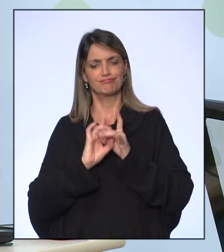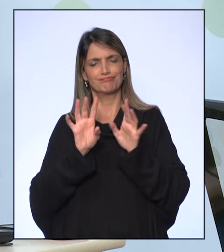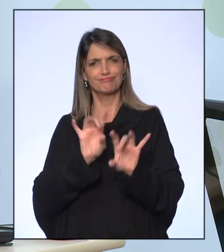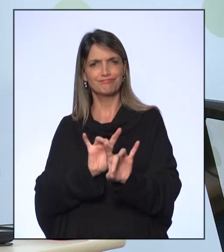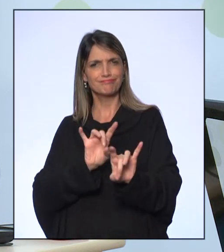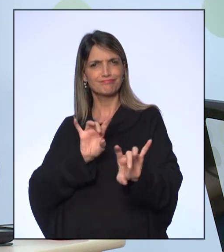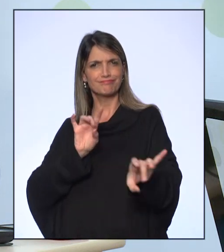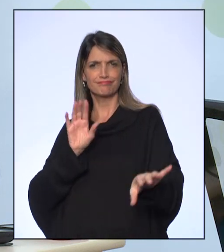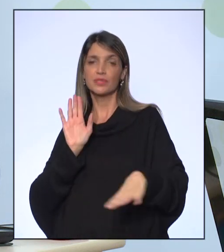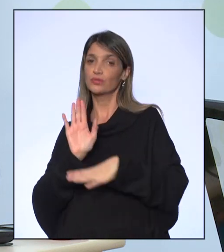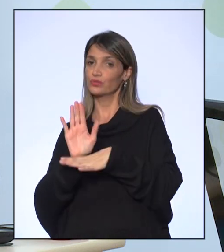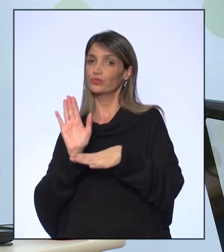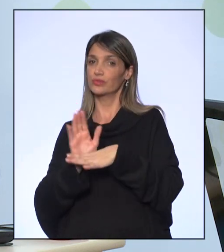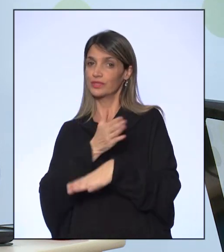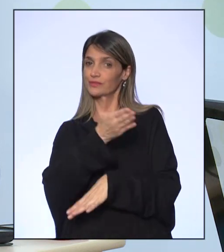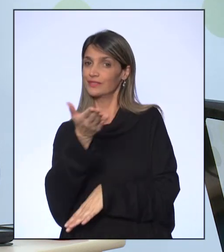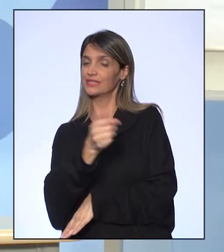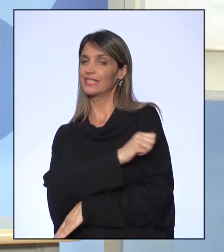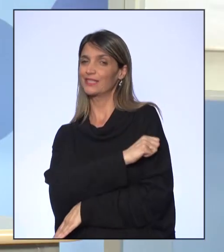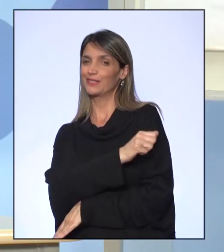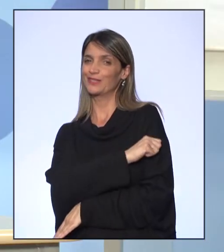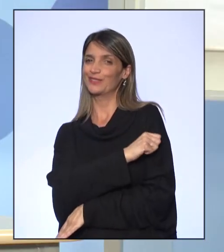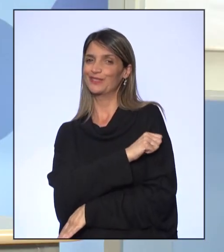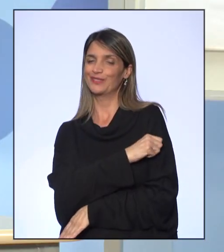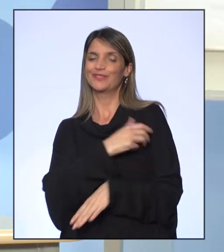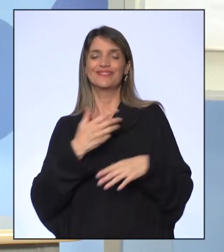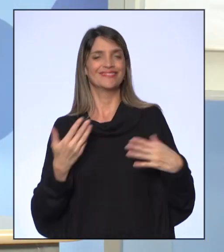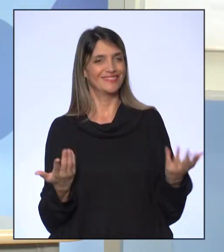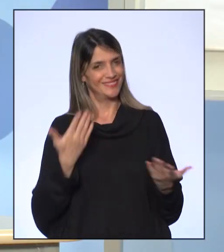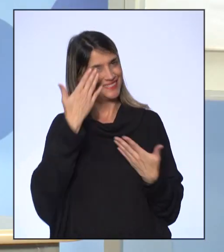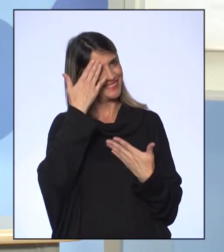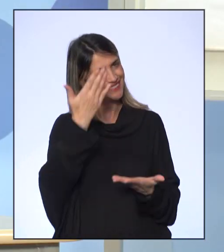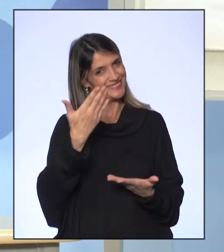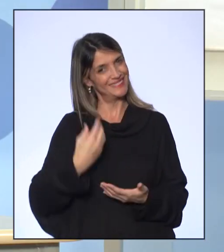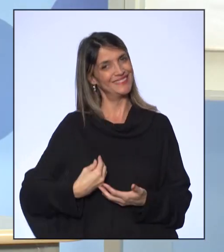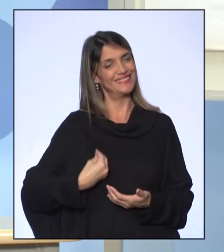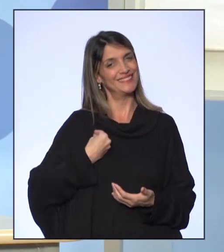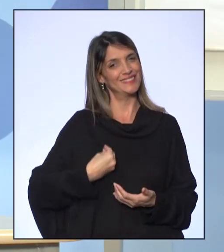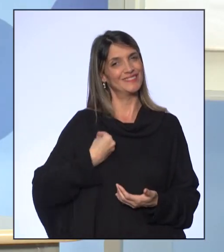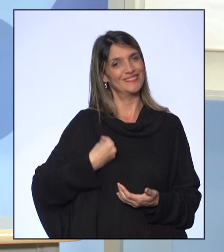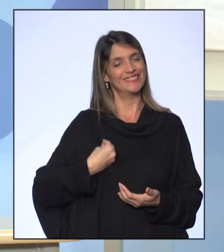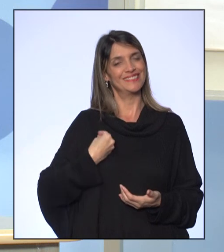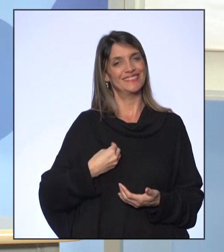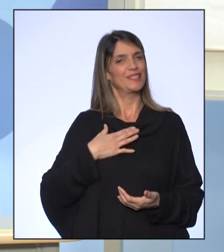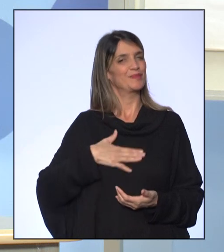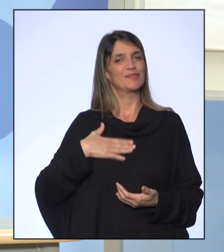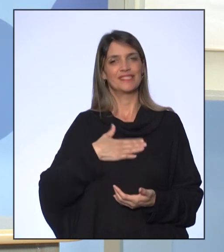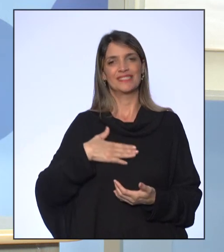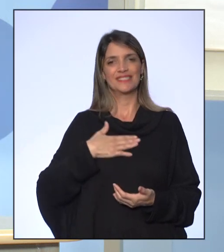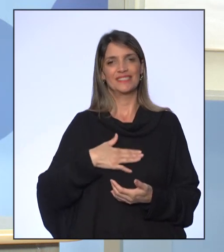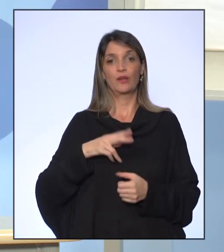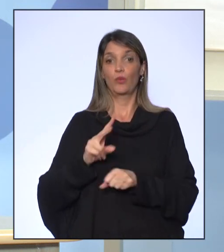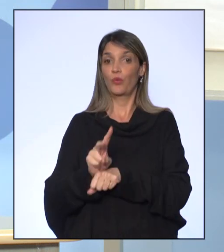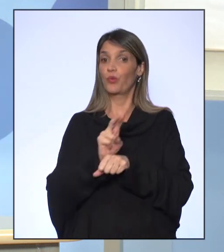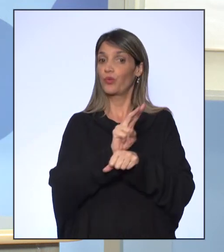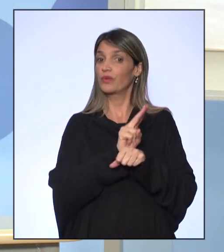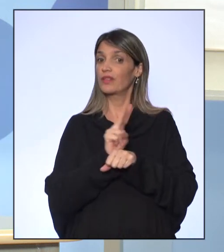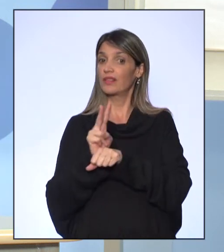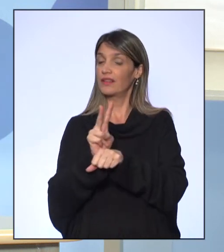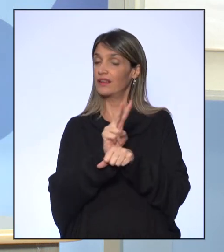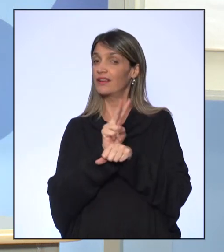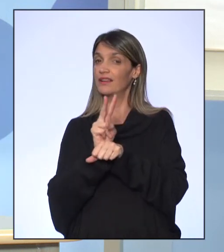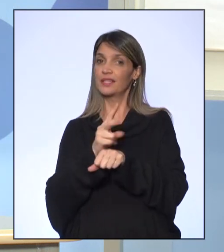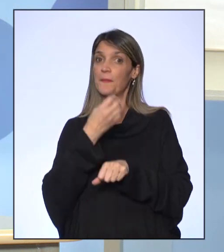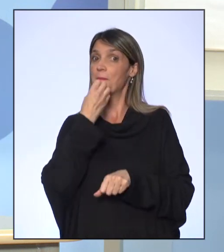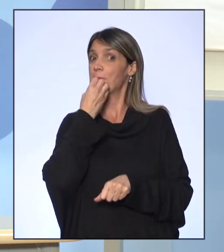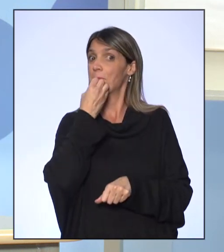para ajudá-los. Isso mesmo, agradeço a presença de todos, foi um prazer estar com vocês. Tomem cuidado, é muito